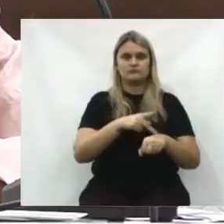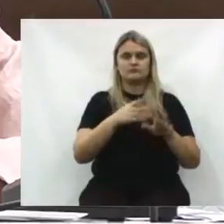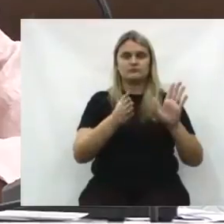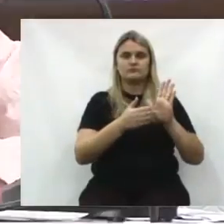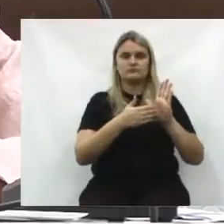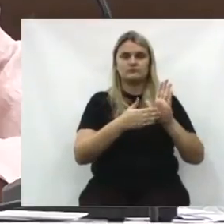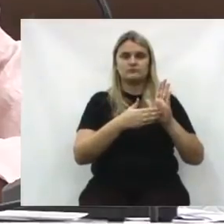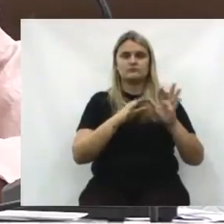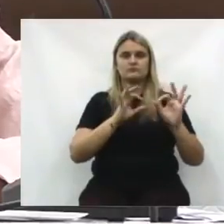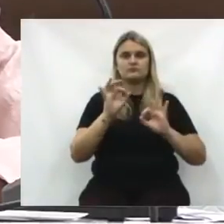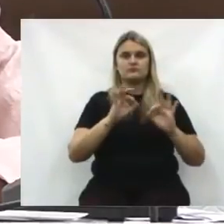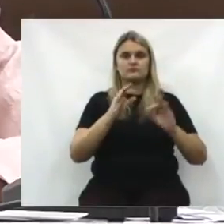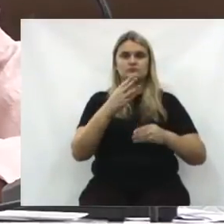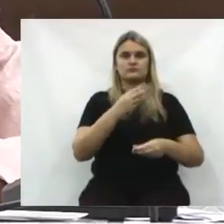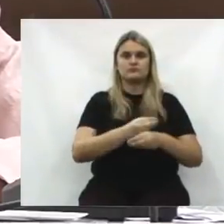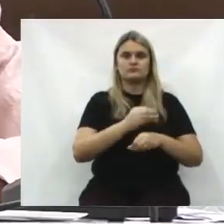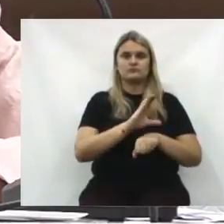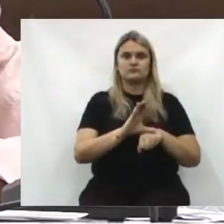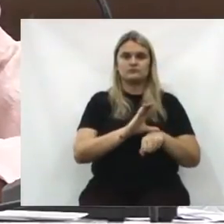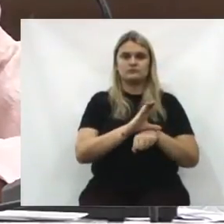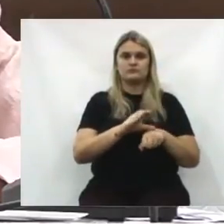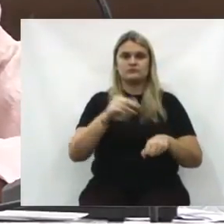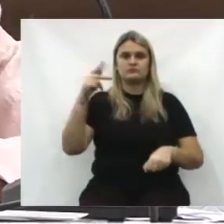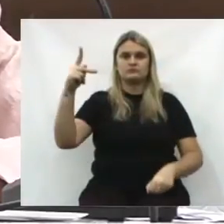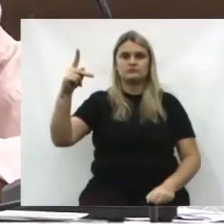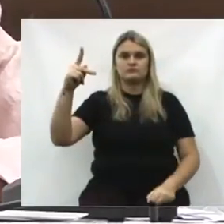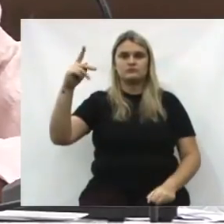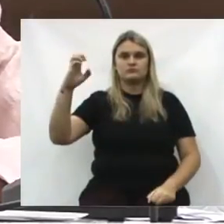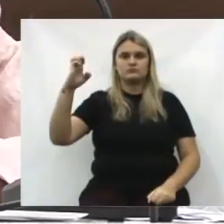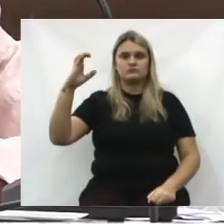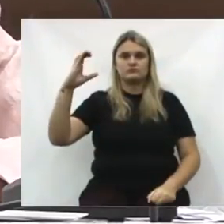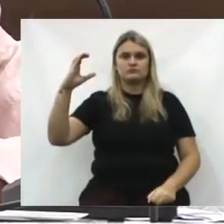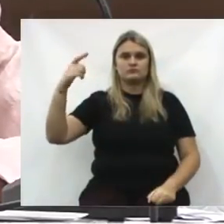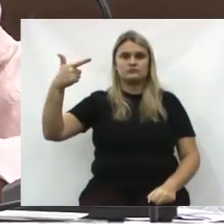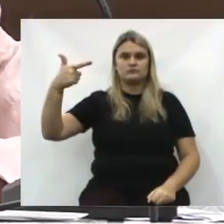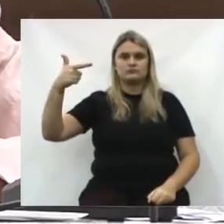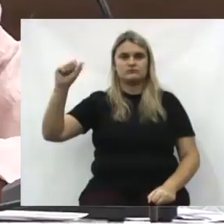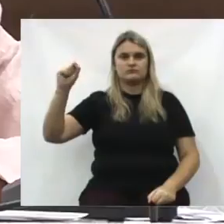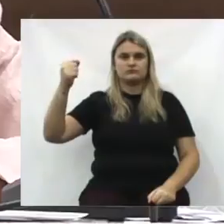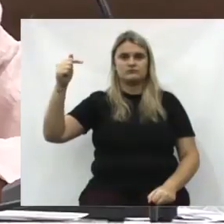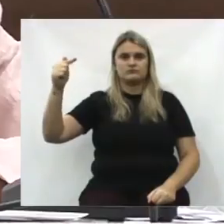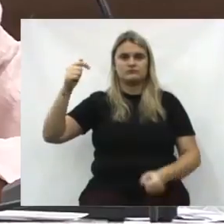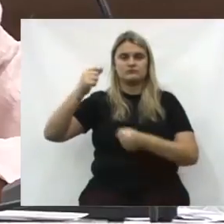Congresso Nacional a proposta de emenda à Constituição, PEC